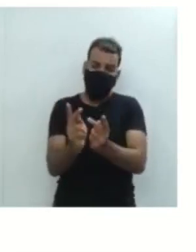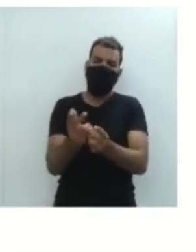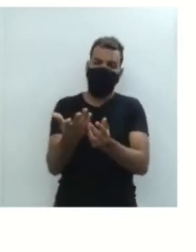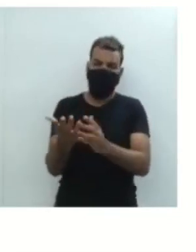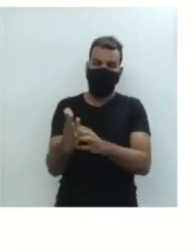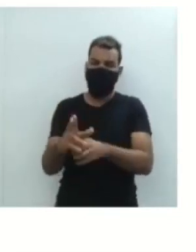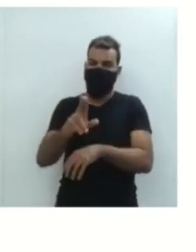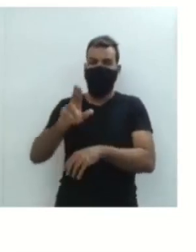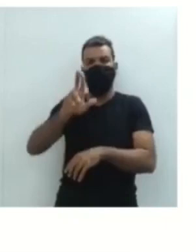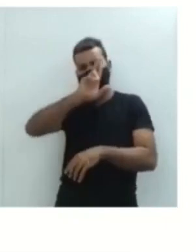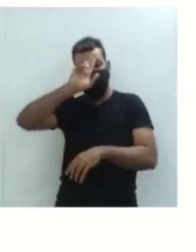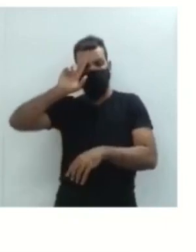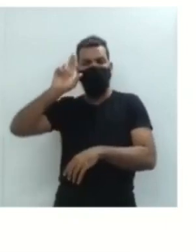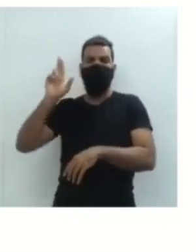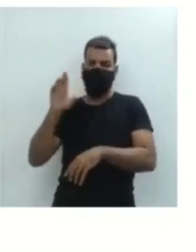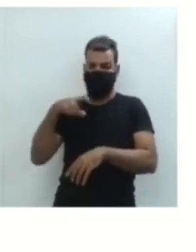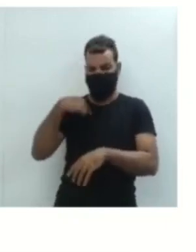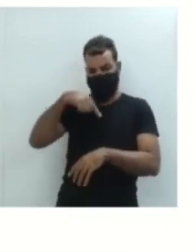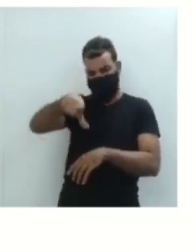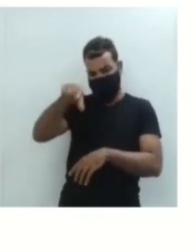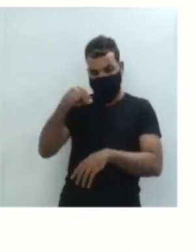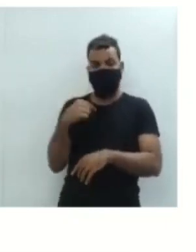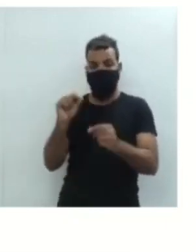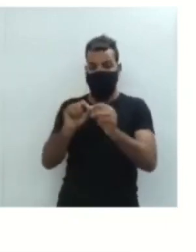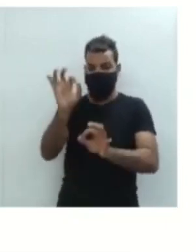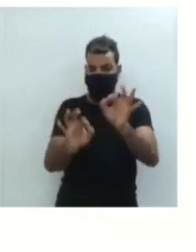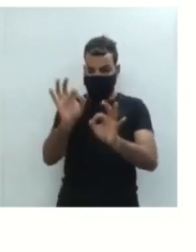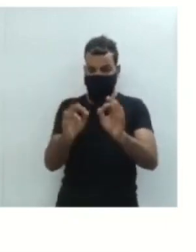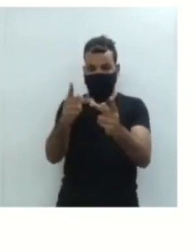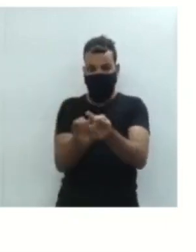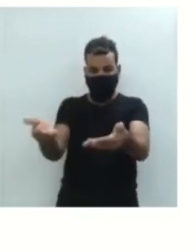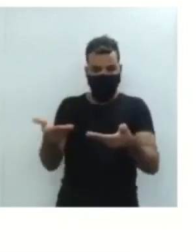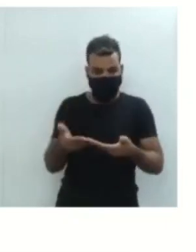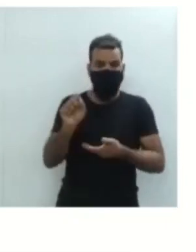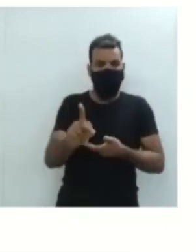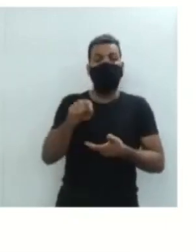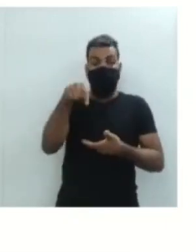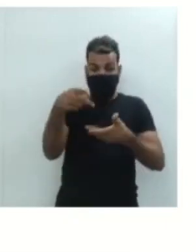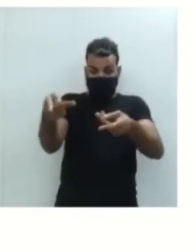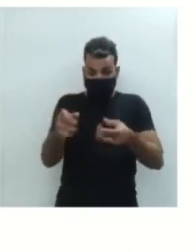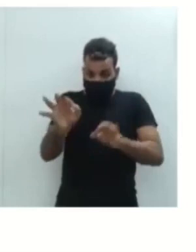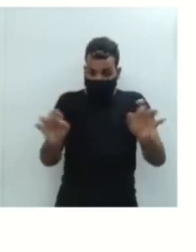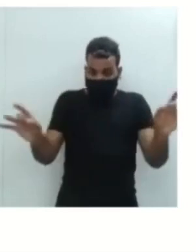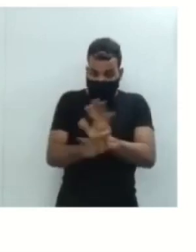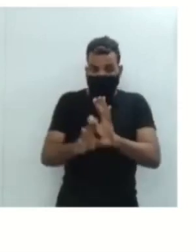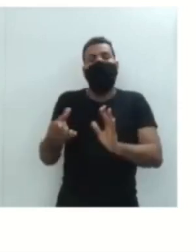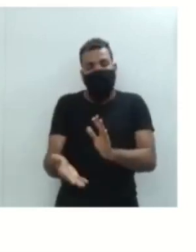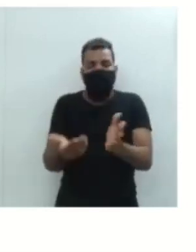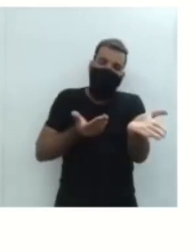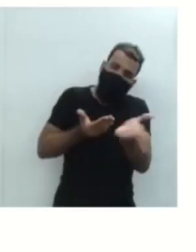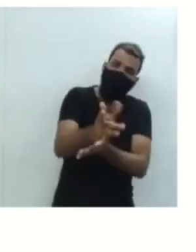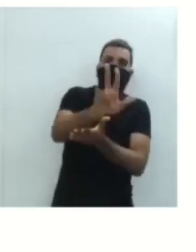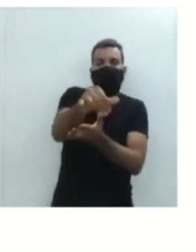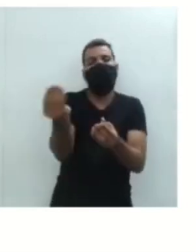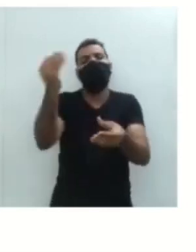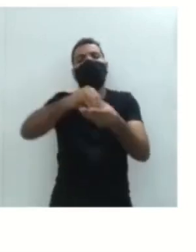selecionado pelo usuário e nós vamos montar um objeto prato Recebido e a partir daí nós vamos chamar no repositório um